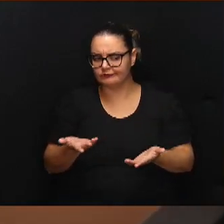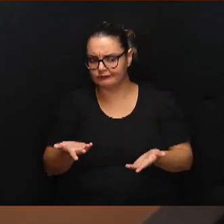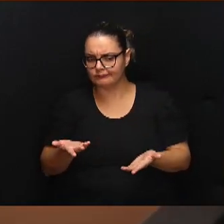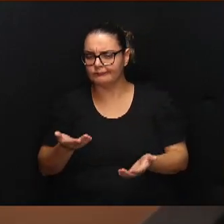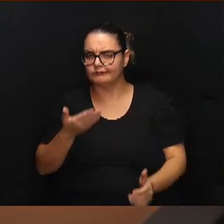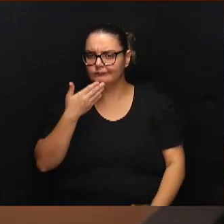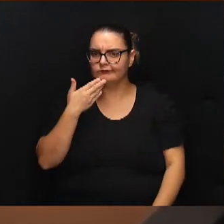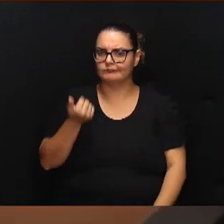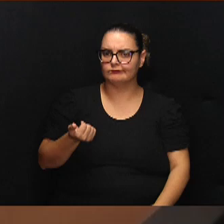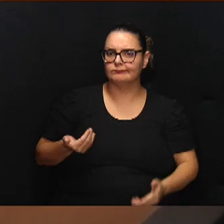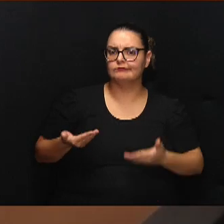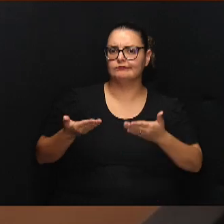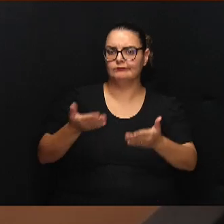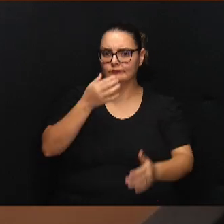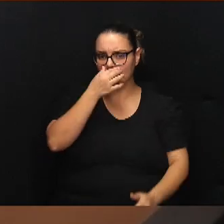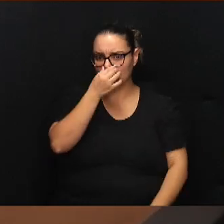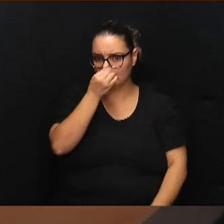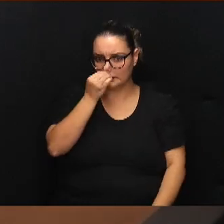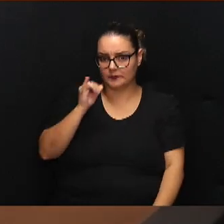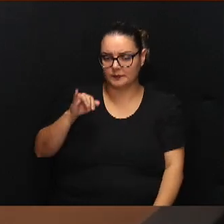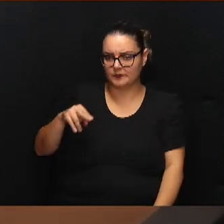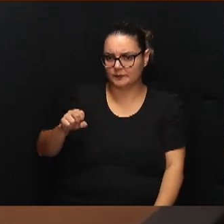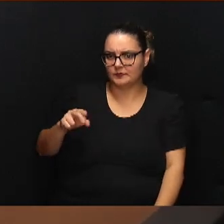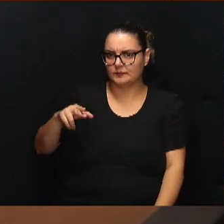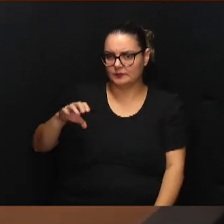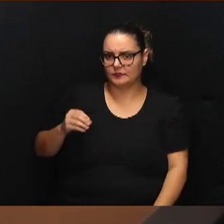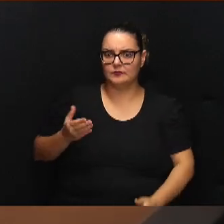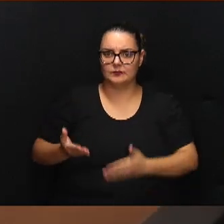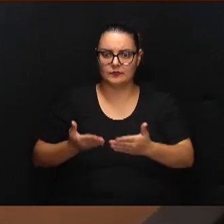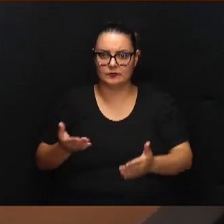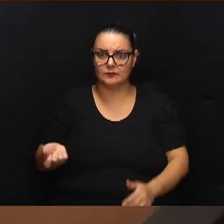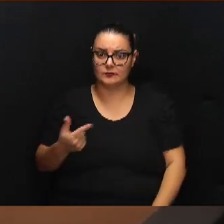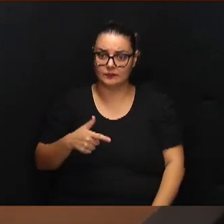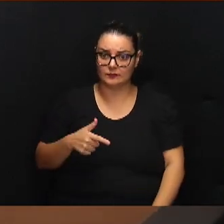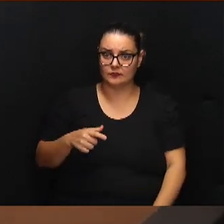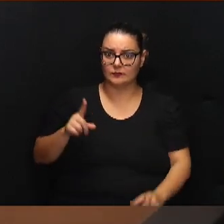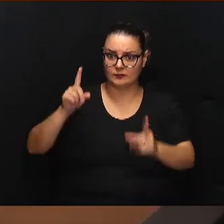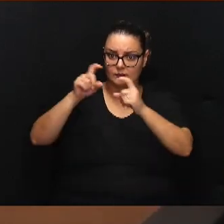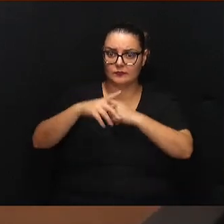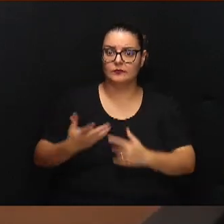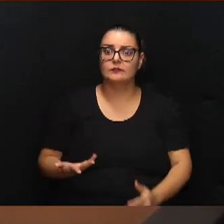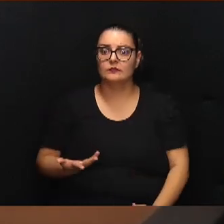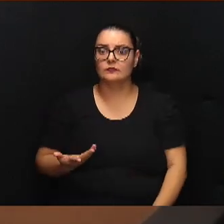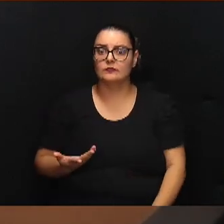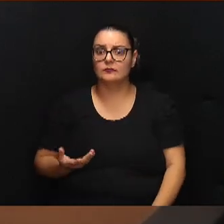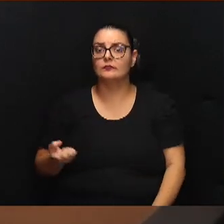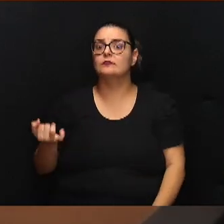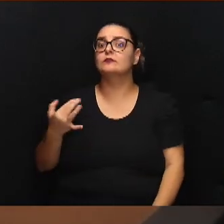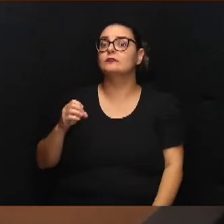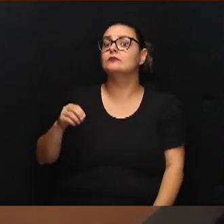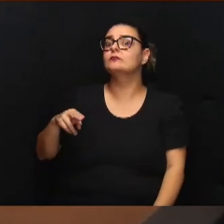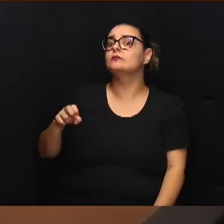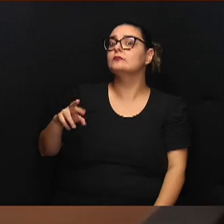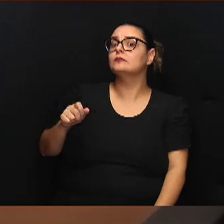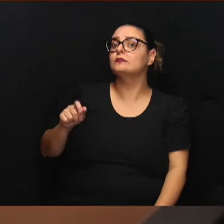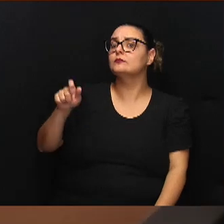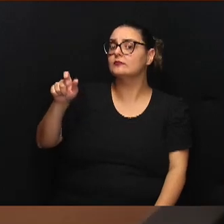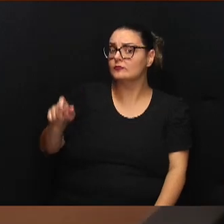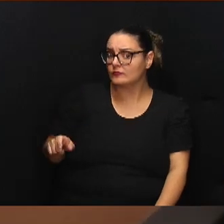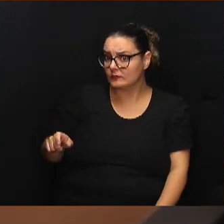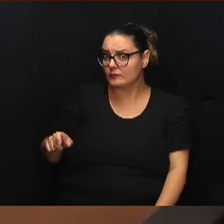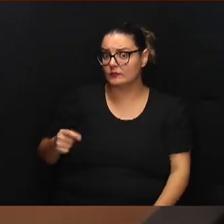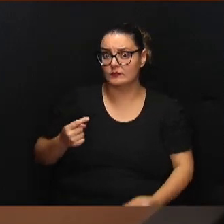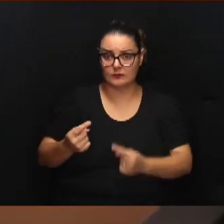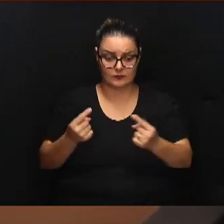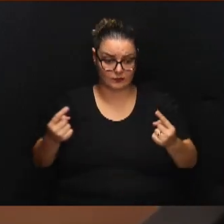gente conseguir oferecer insumos e tratar essas pessoas do que tratar as complicações? Quanto isso onera? É um ser humano, então cada vida,